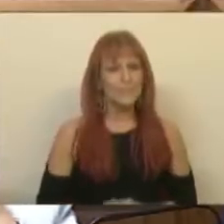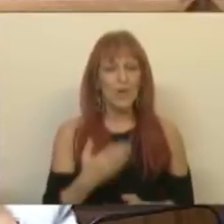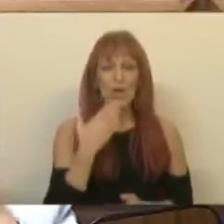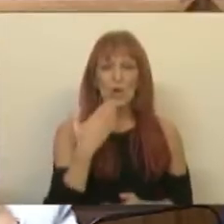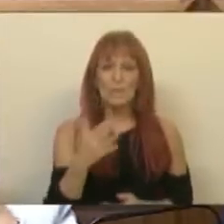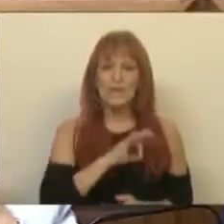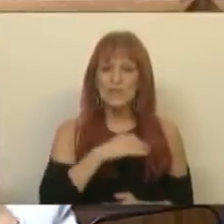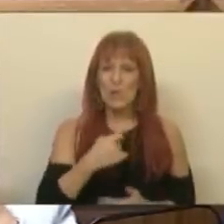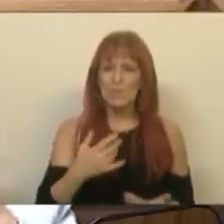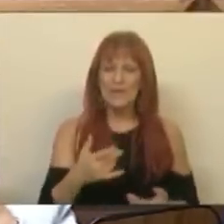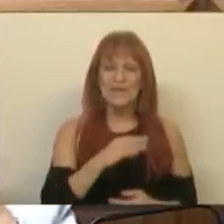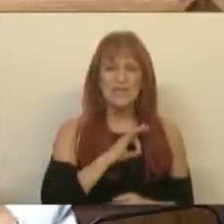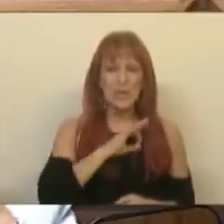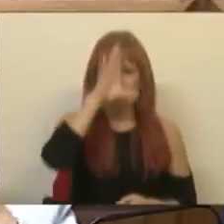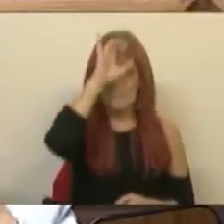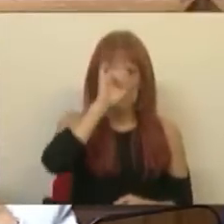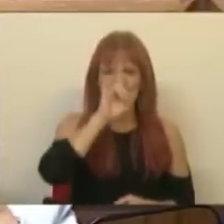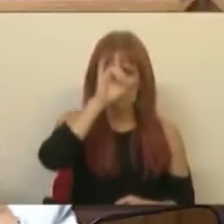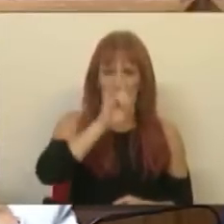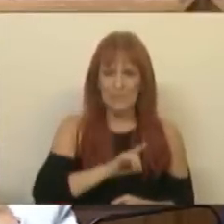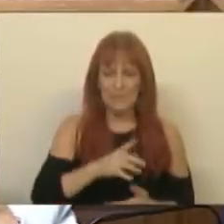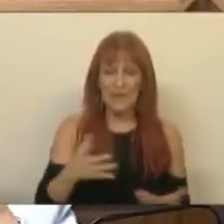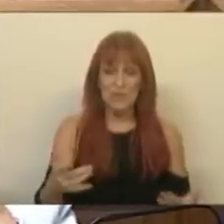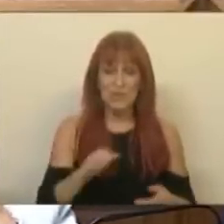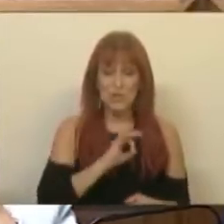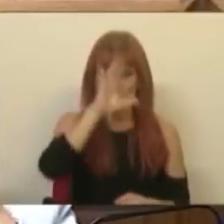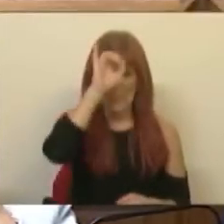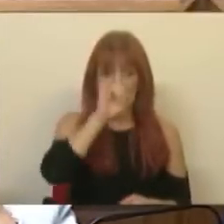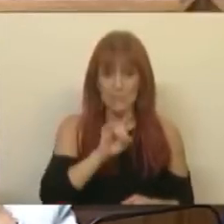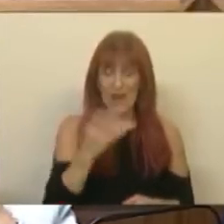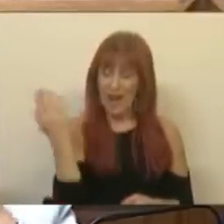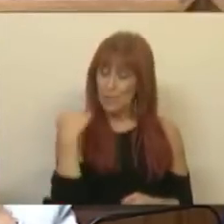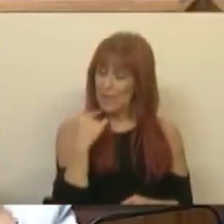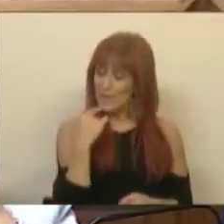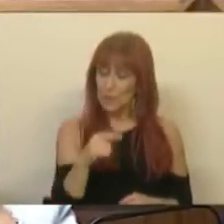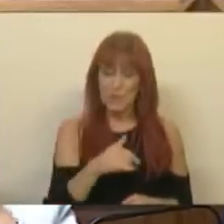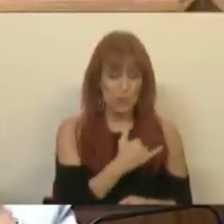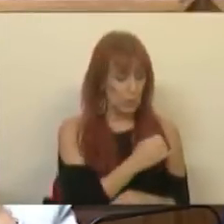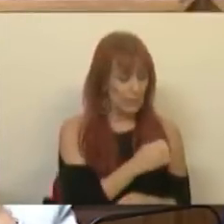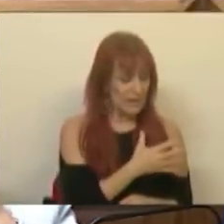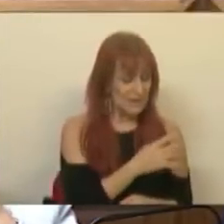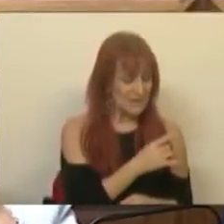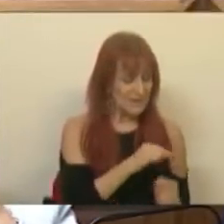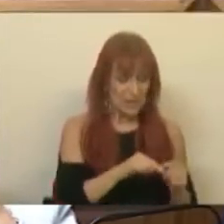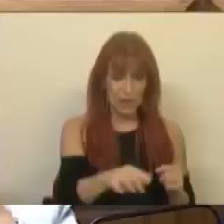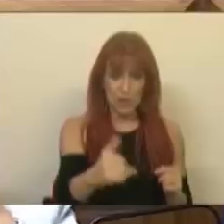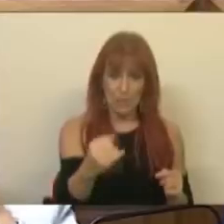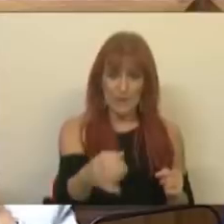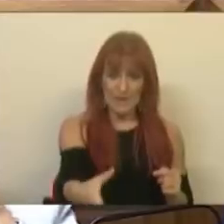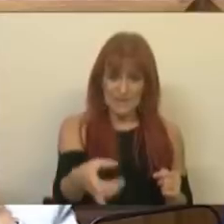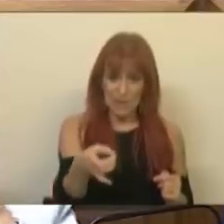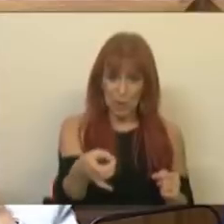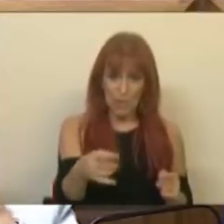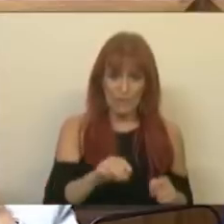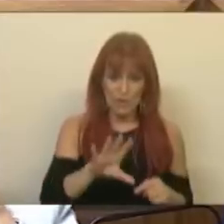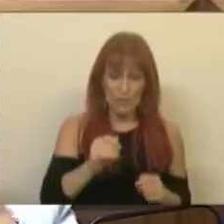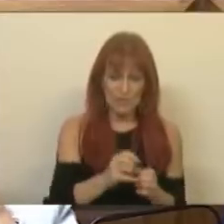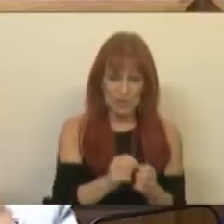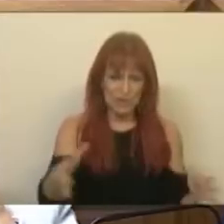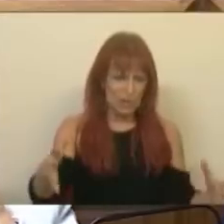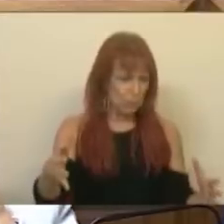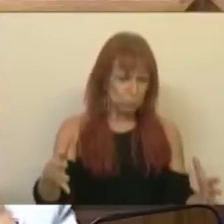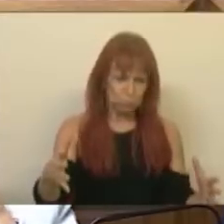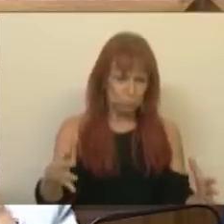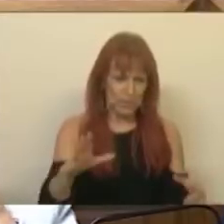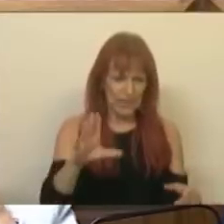Muito obrigado senhor presidente senhor primeiro ministro sempre Ministro disse há pouco que entre 2016 e 2019 o país que chegou